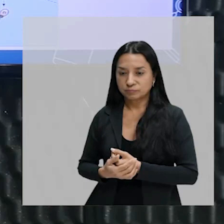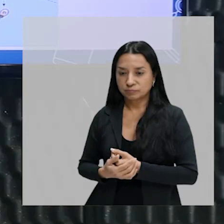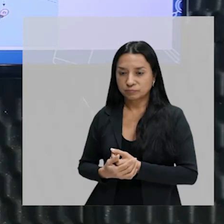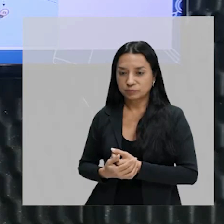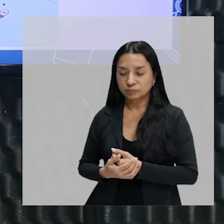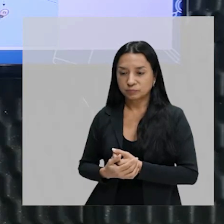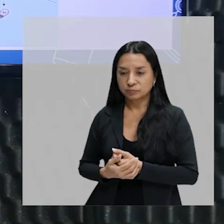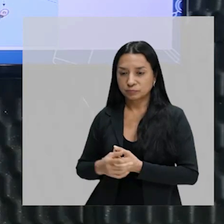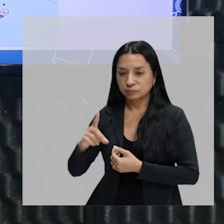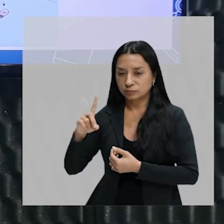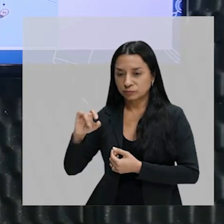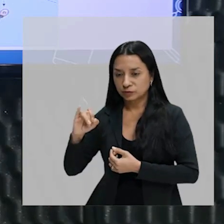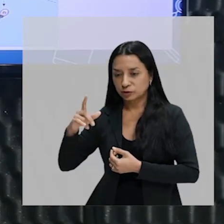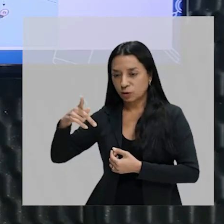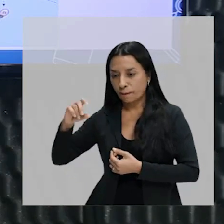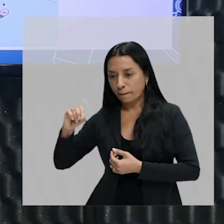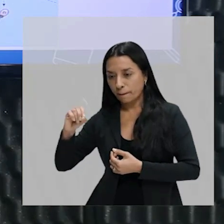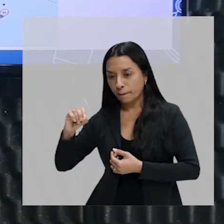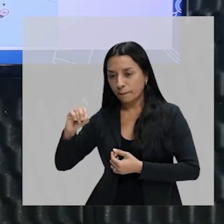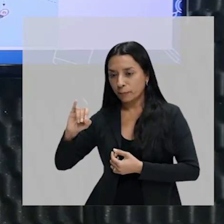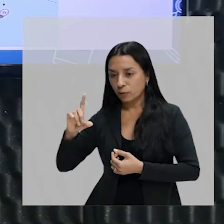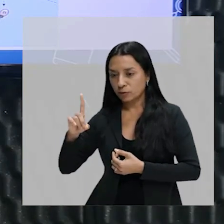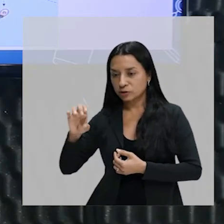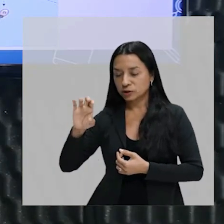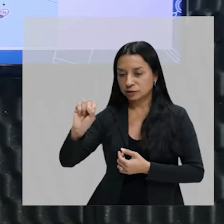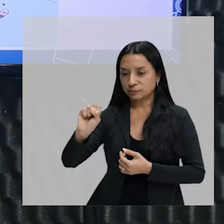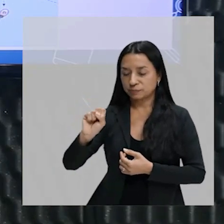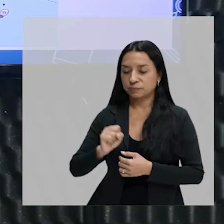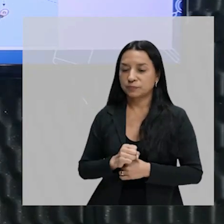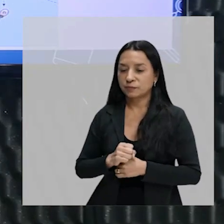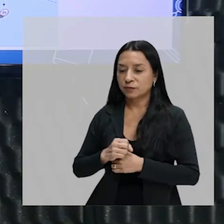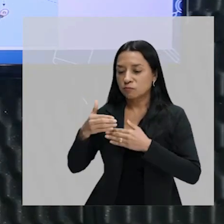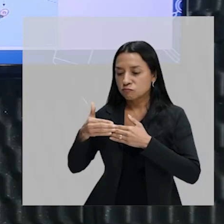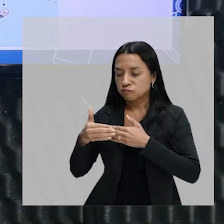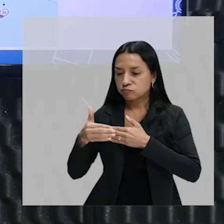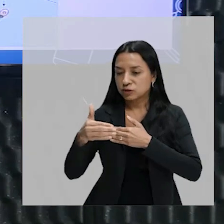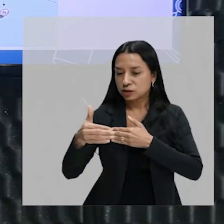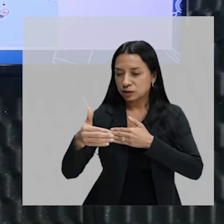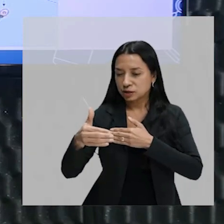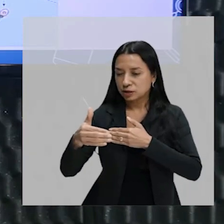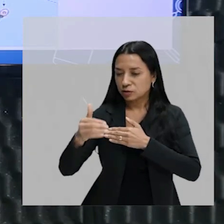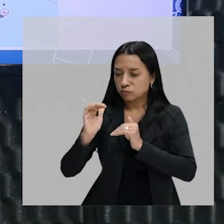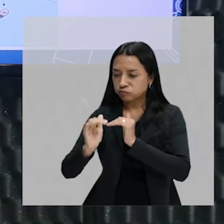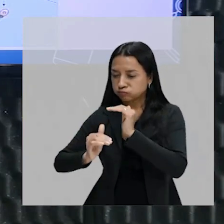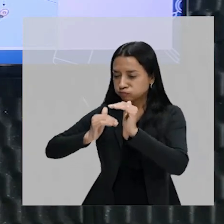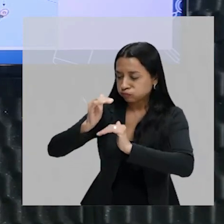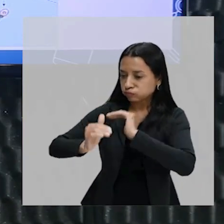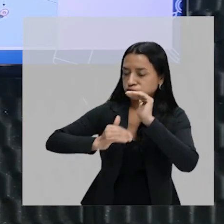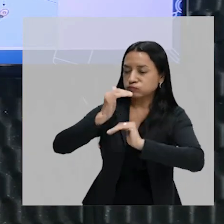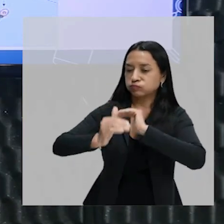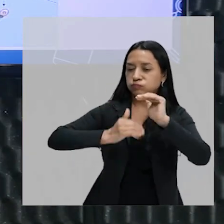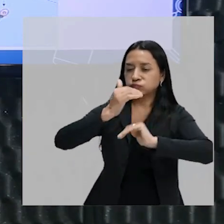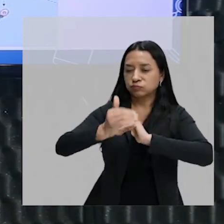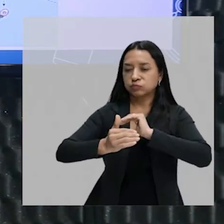dois conjuntos de cromossomos Então essas células durante o período de multiplicação ela se multiplicam por meio da